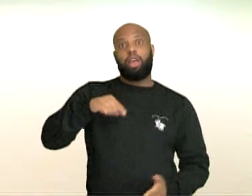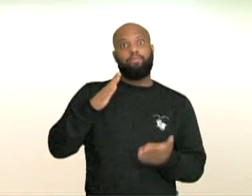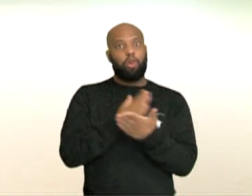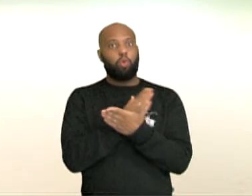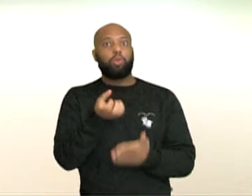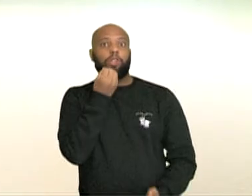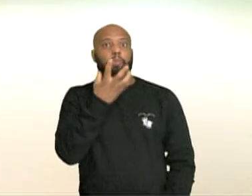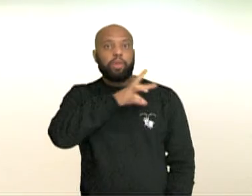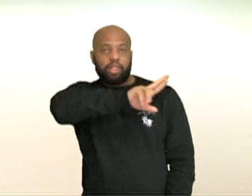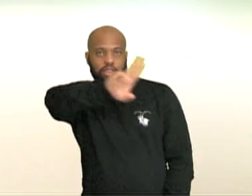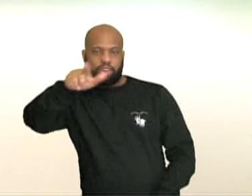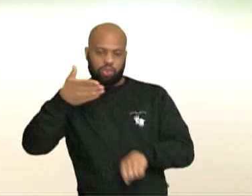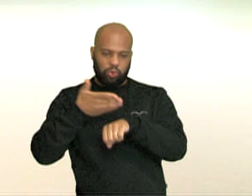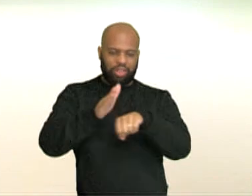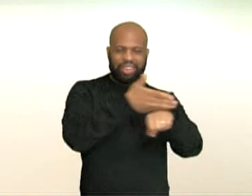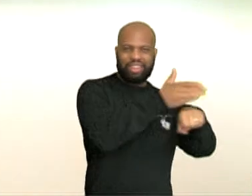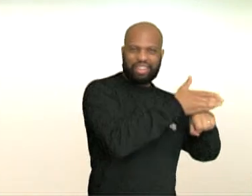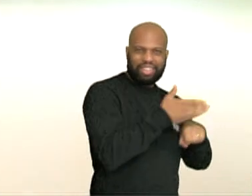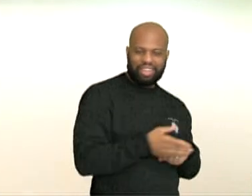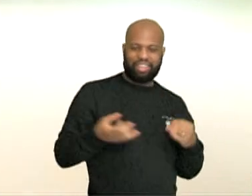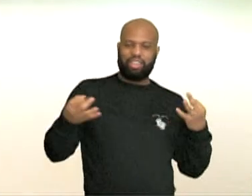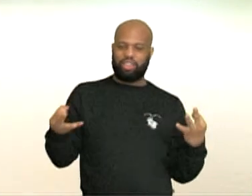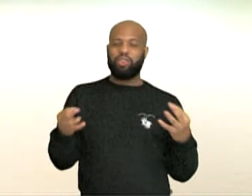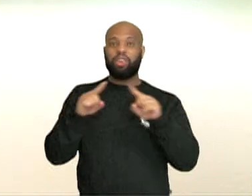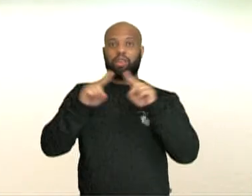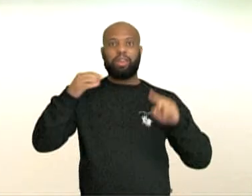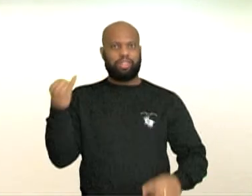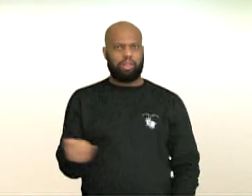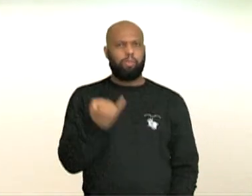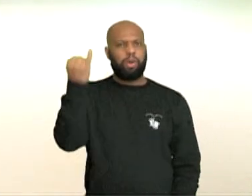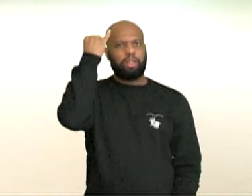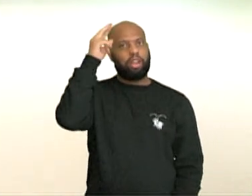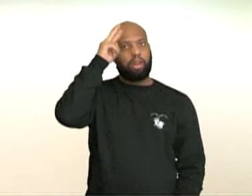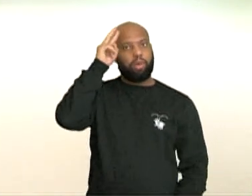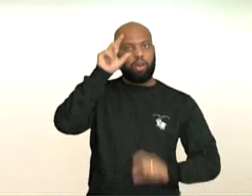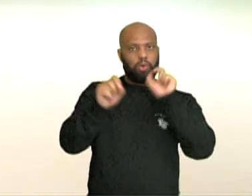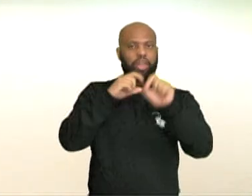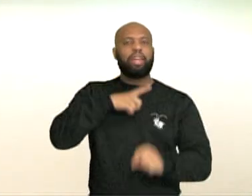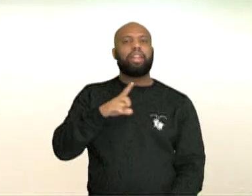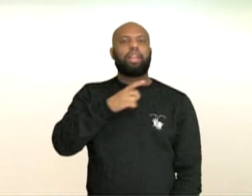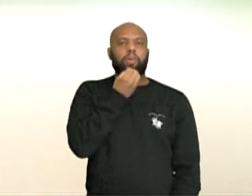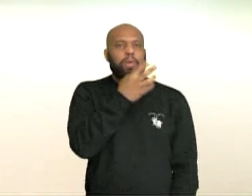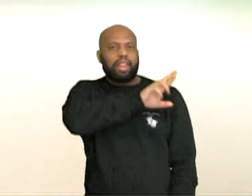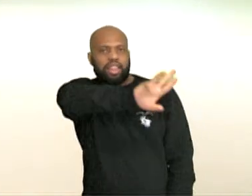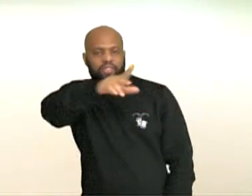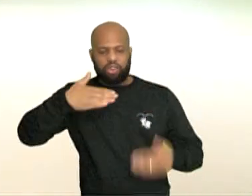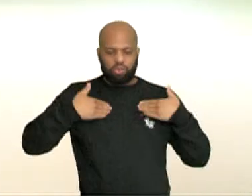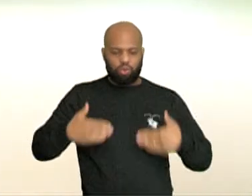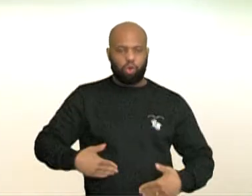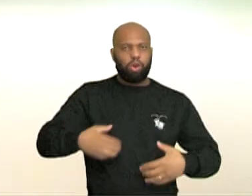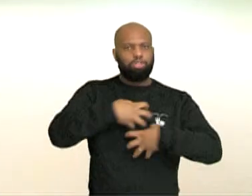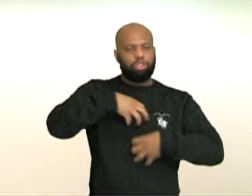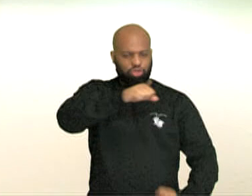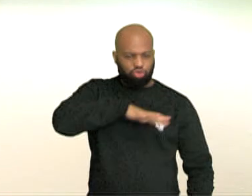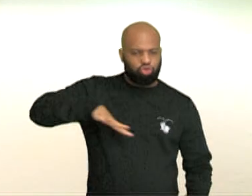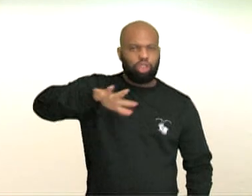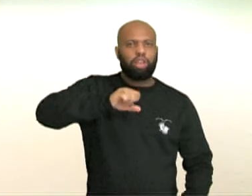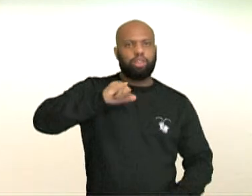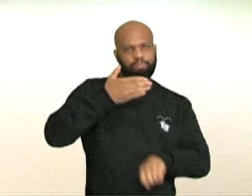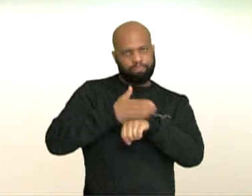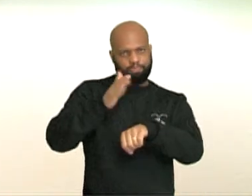dos benefícios da prática do yoga, mas lembramos que nós temos um bem-estar físico geral através dessa